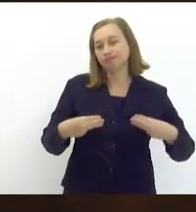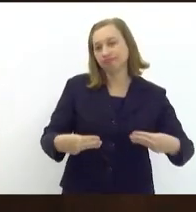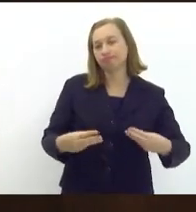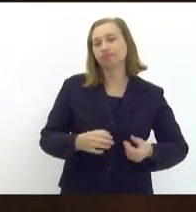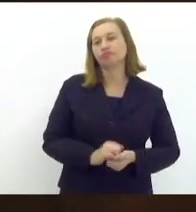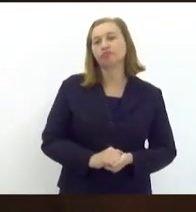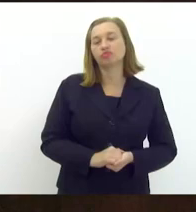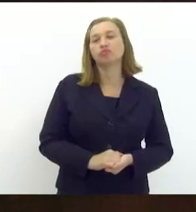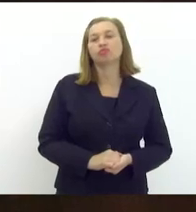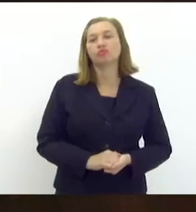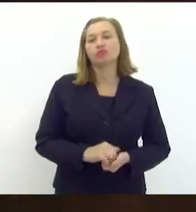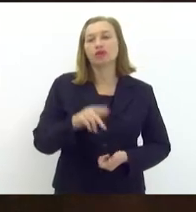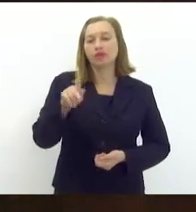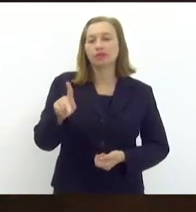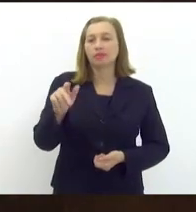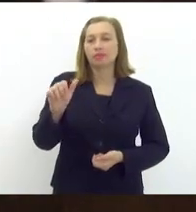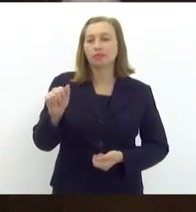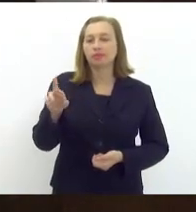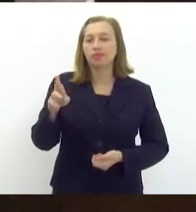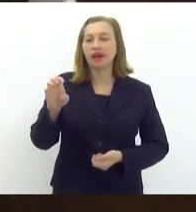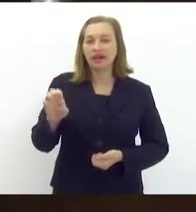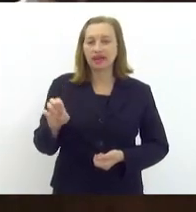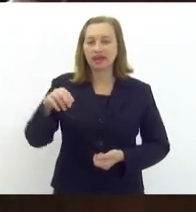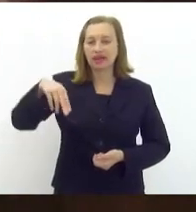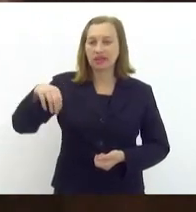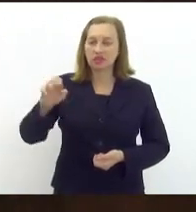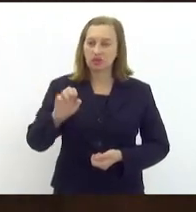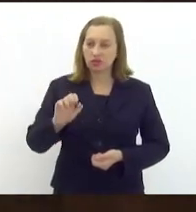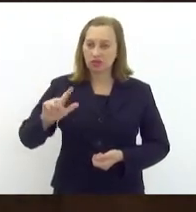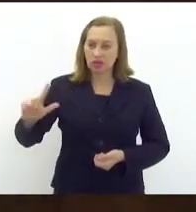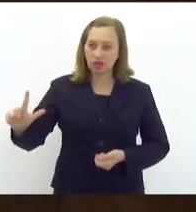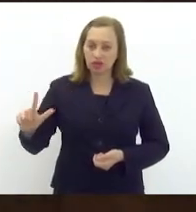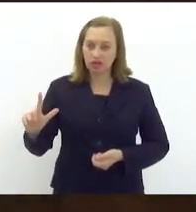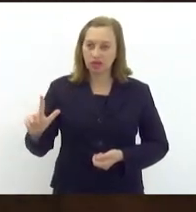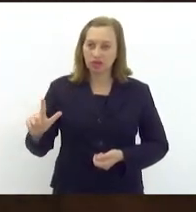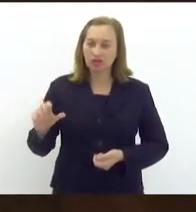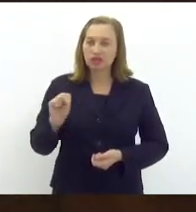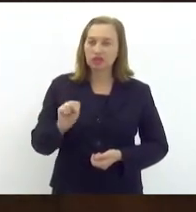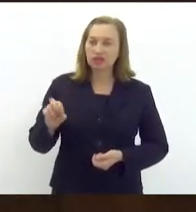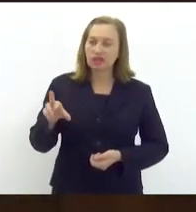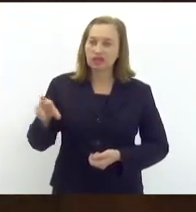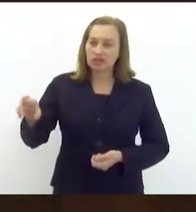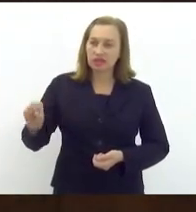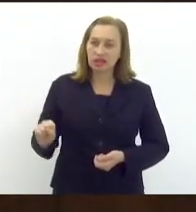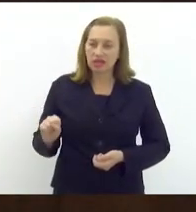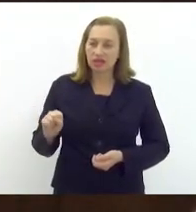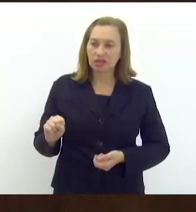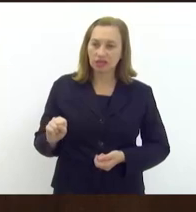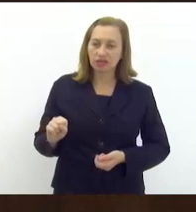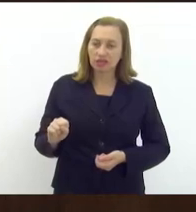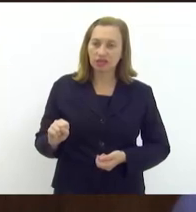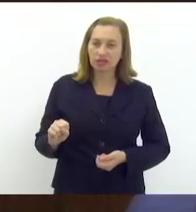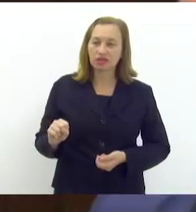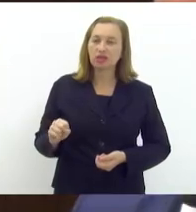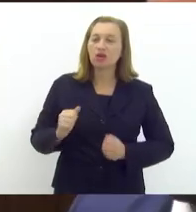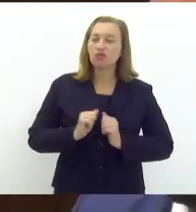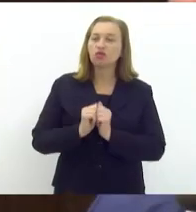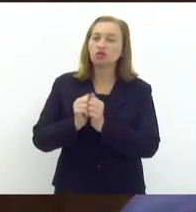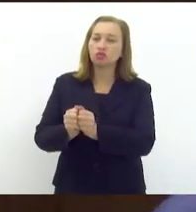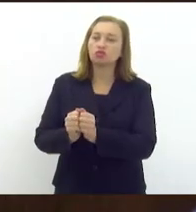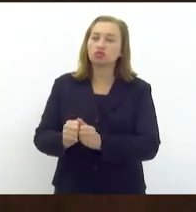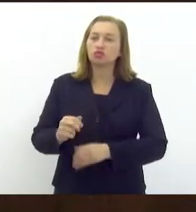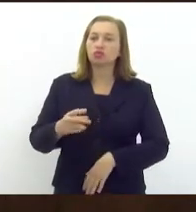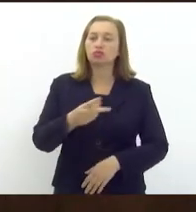o Parque Nacional da Serra dos Órgãos eu levei o presidente Lula para sua cidade de Petrópolis para o Museu Imperial